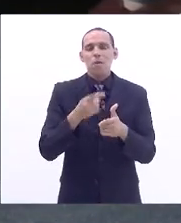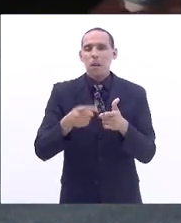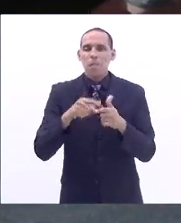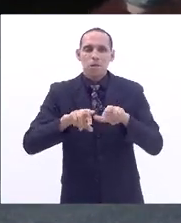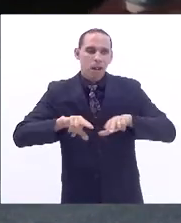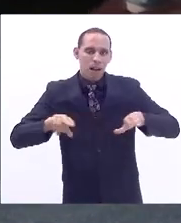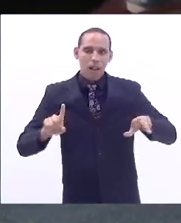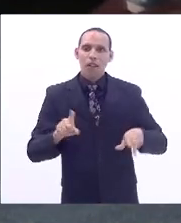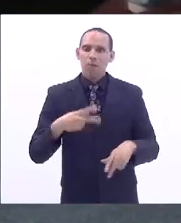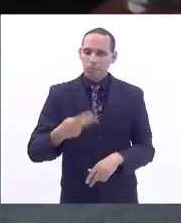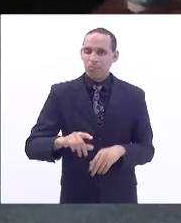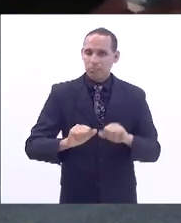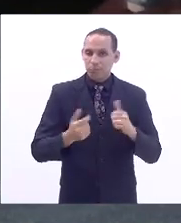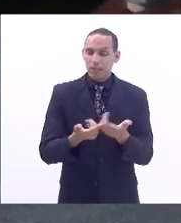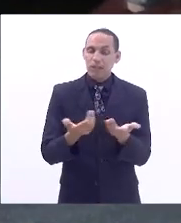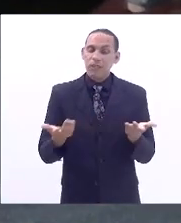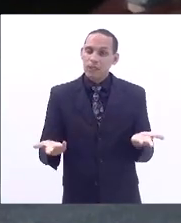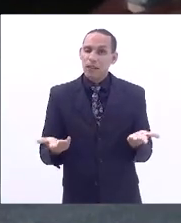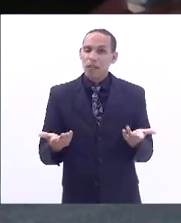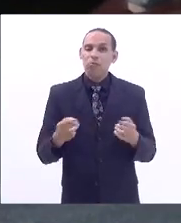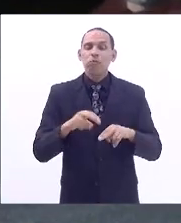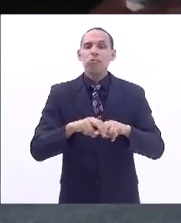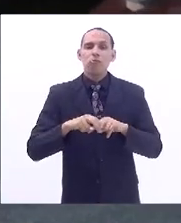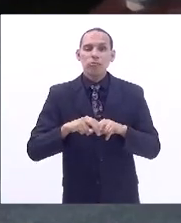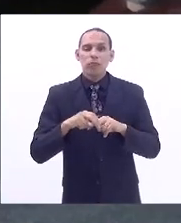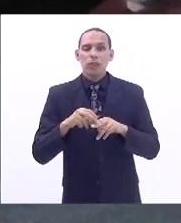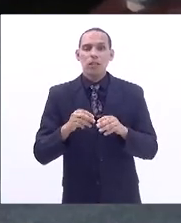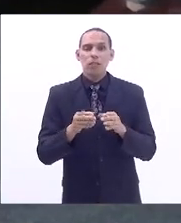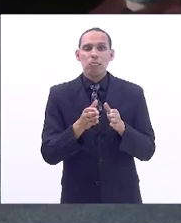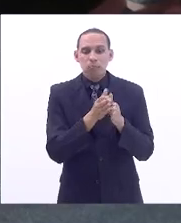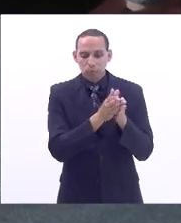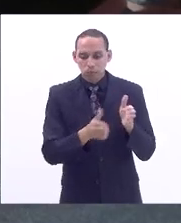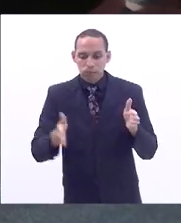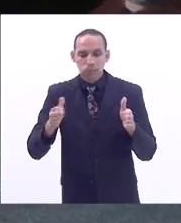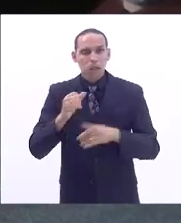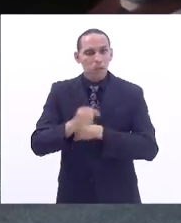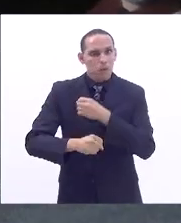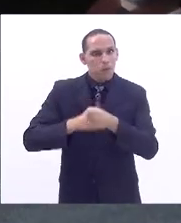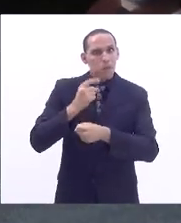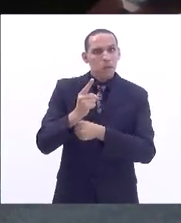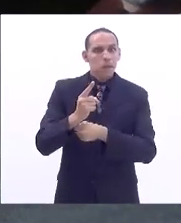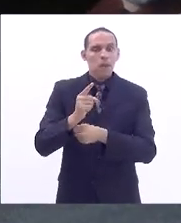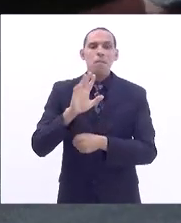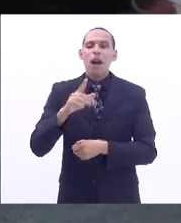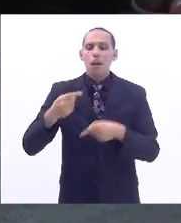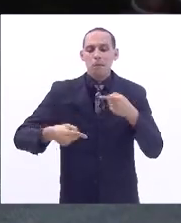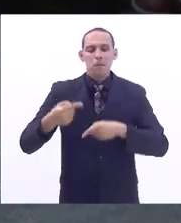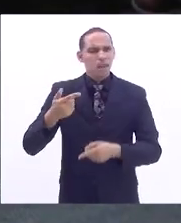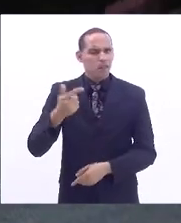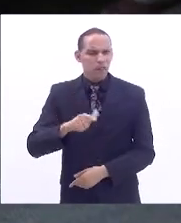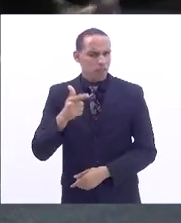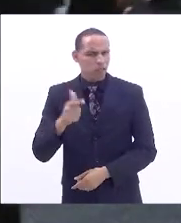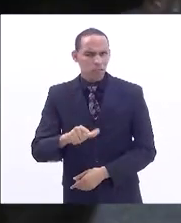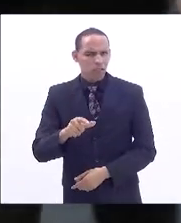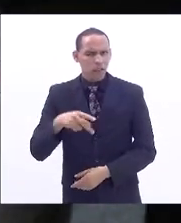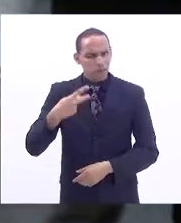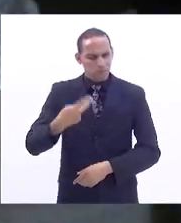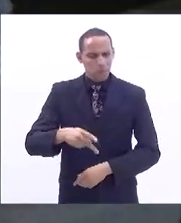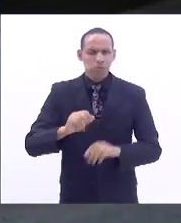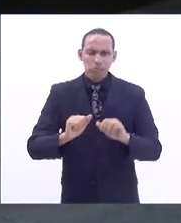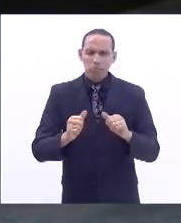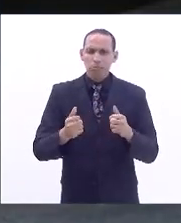que fazemos na casa por esta razão aumentar o mais um ano sem o devido debate no